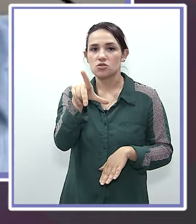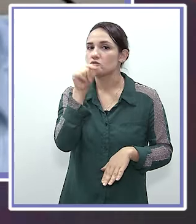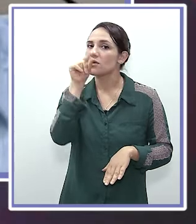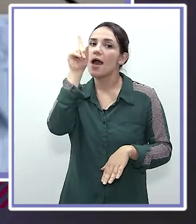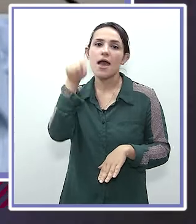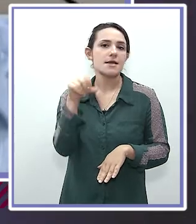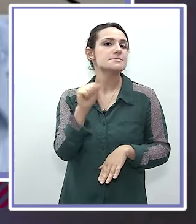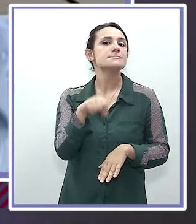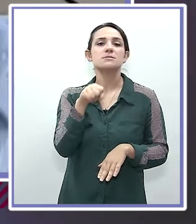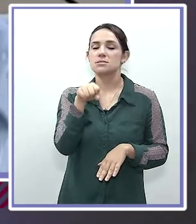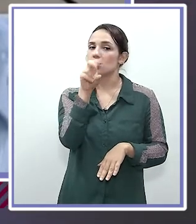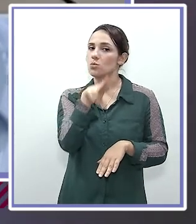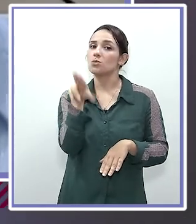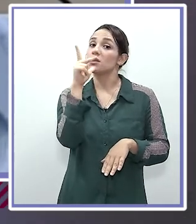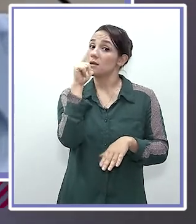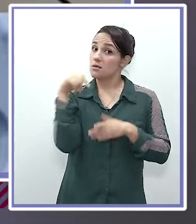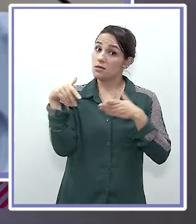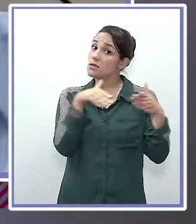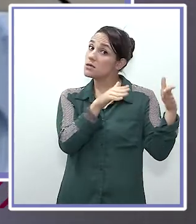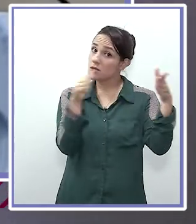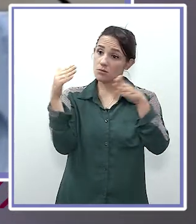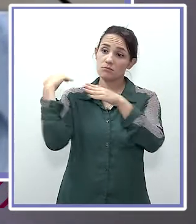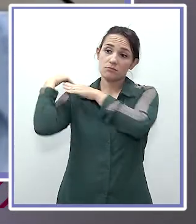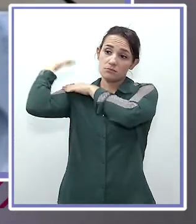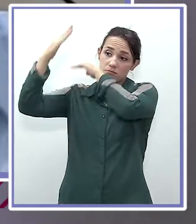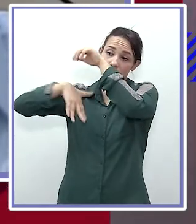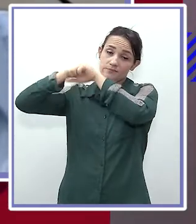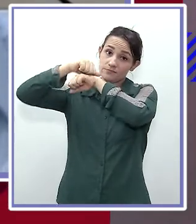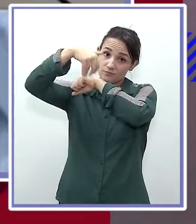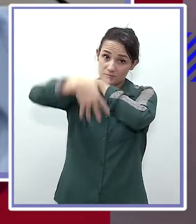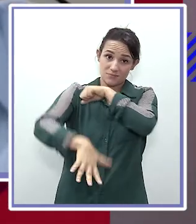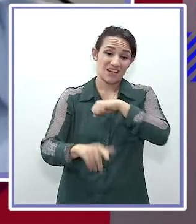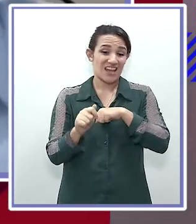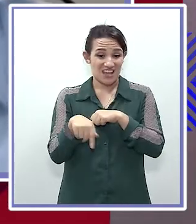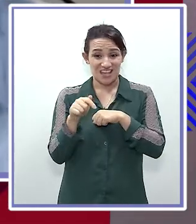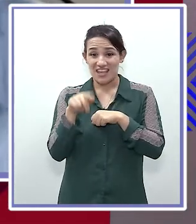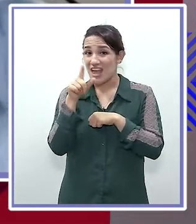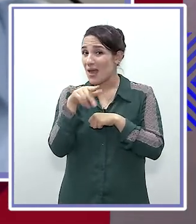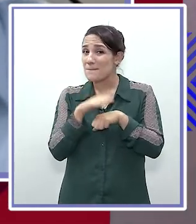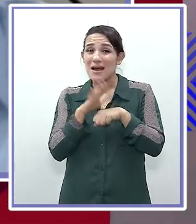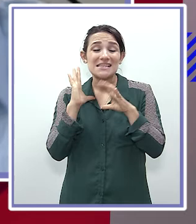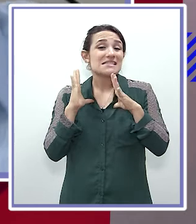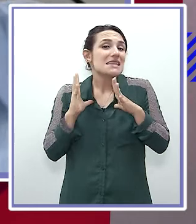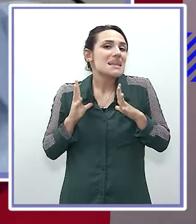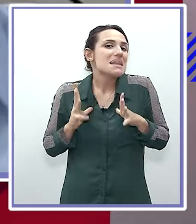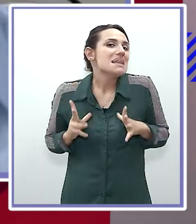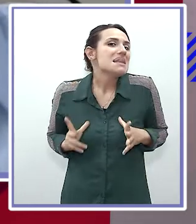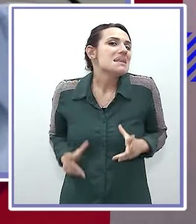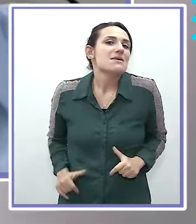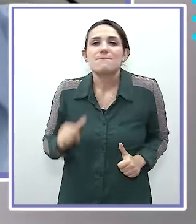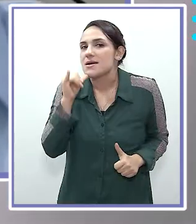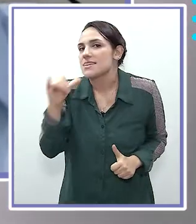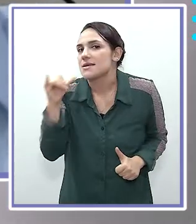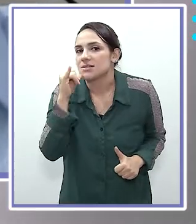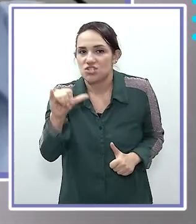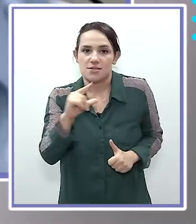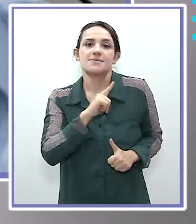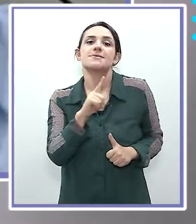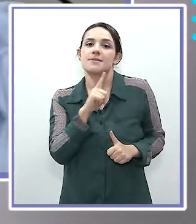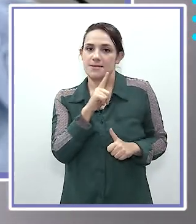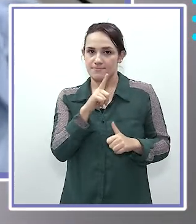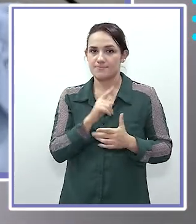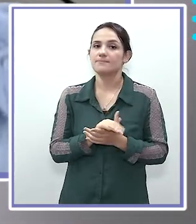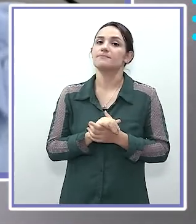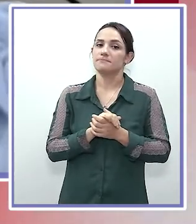investir nas hidrelétricas novamente. A nossa matriz elétrica é uma das mais limpas do mundo, né? Com toda tranquilidade